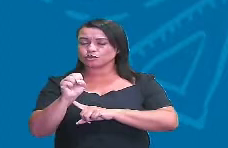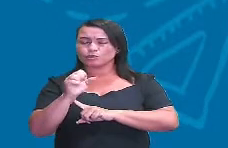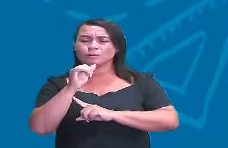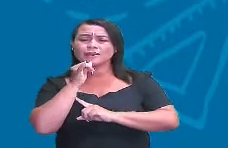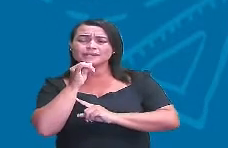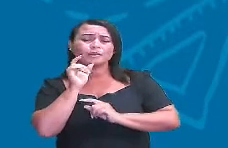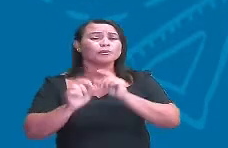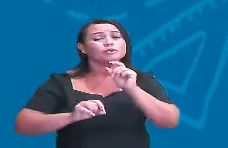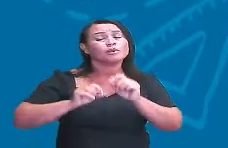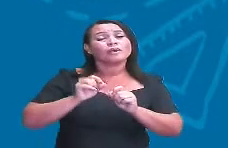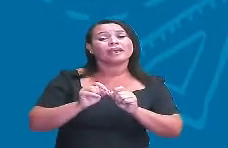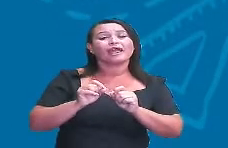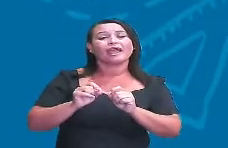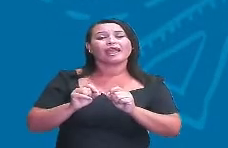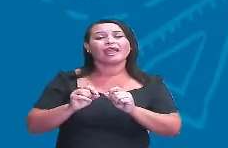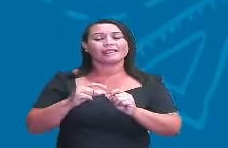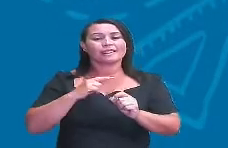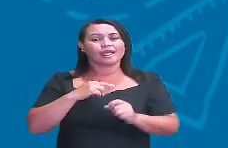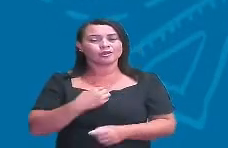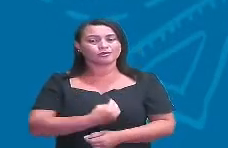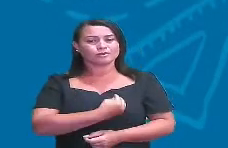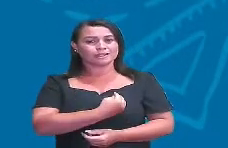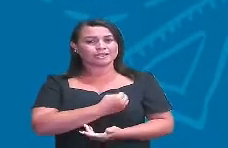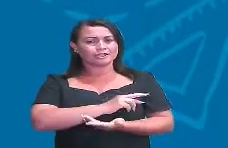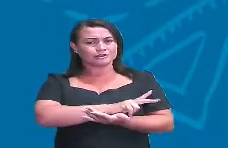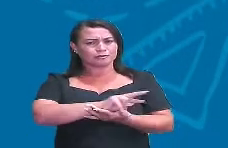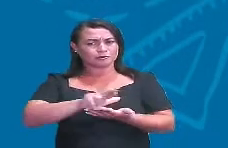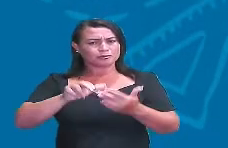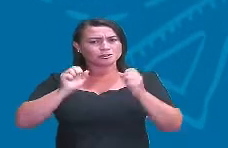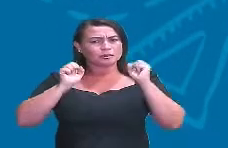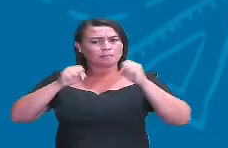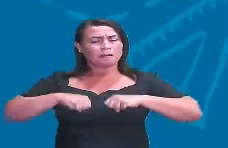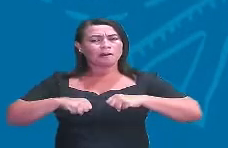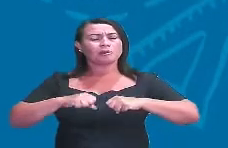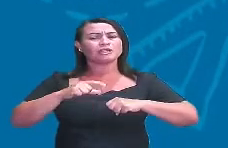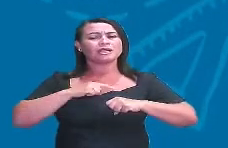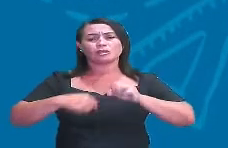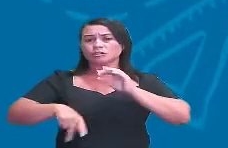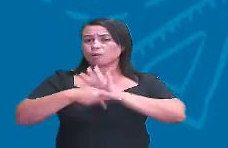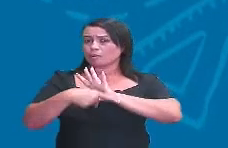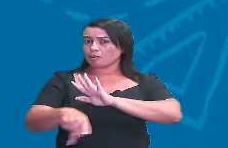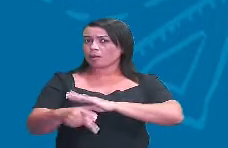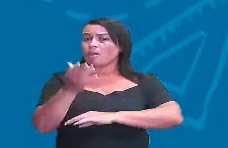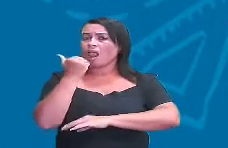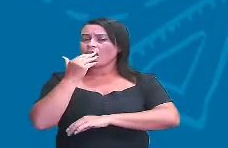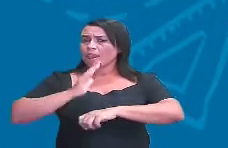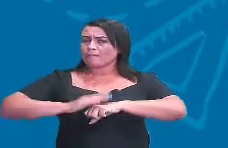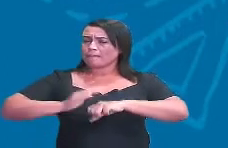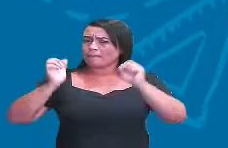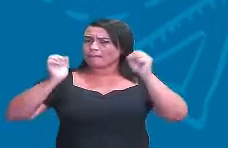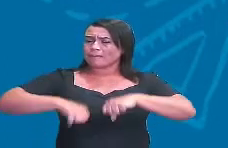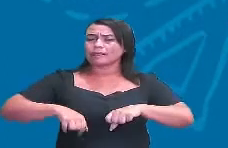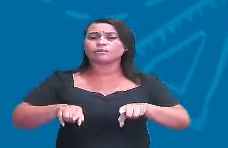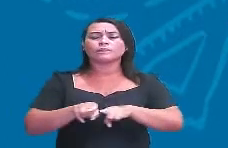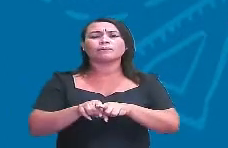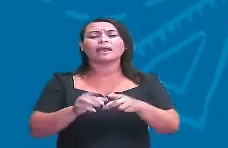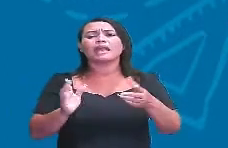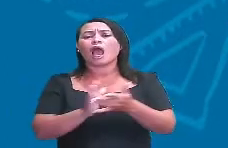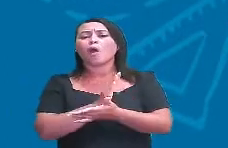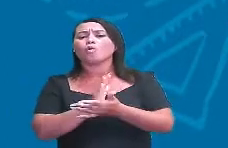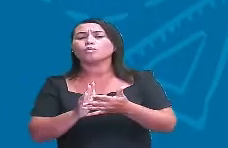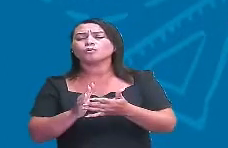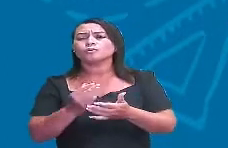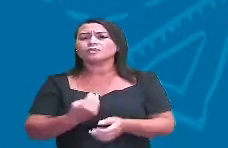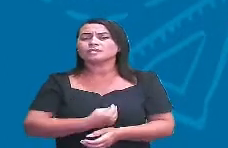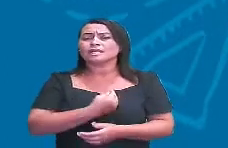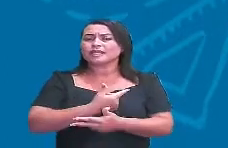os seres vivos que são capazes de produzir o seu próprio alimento e aqueles organismos, aqueles